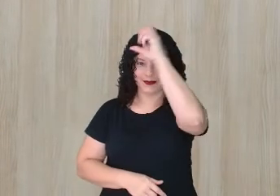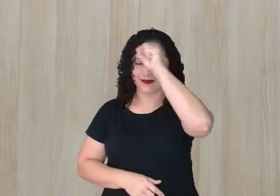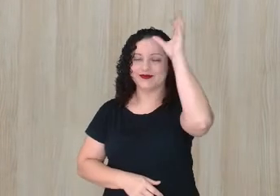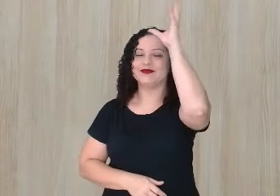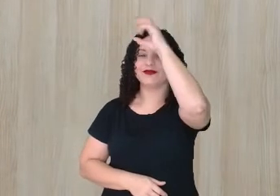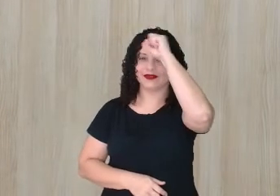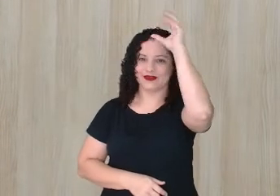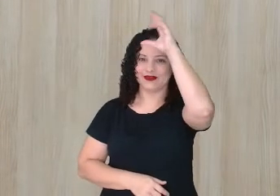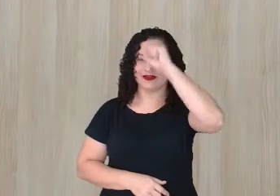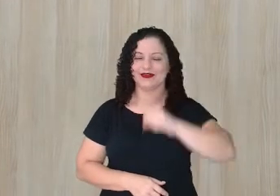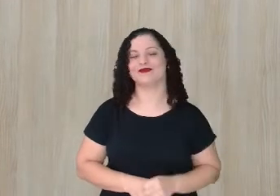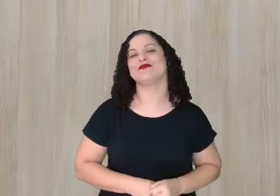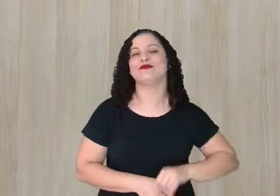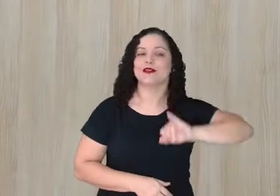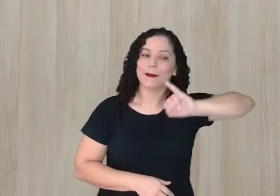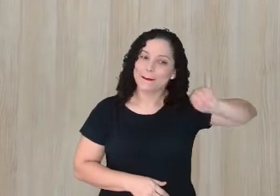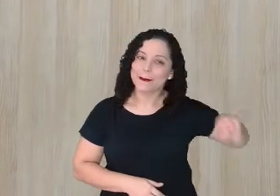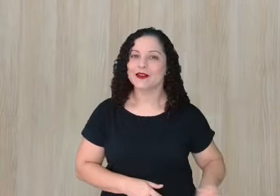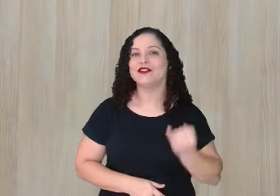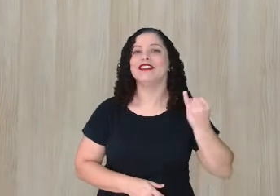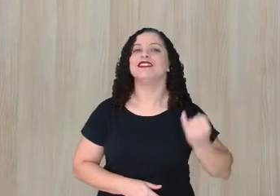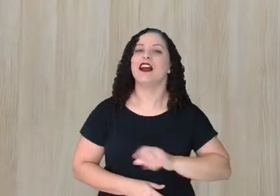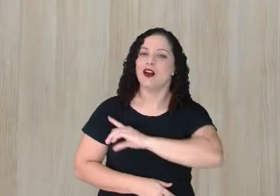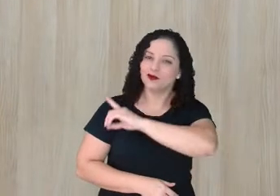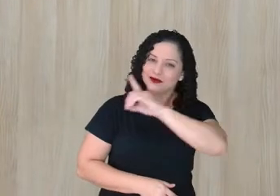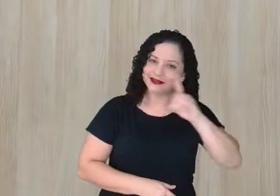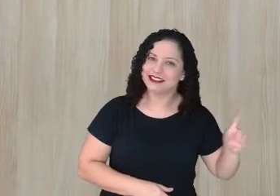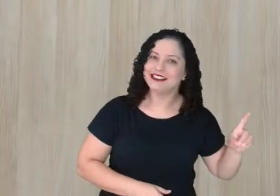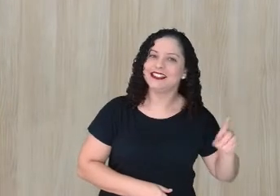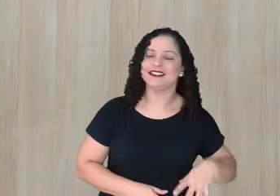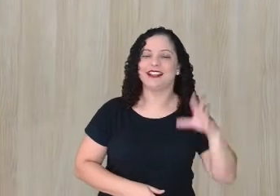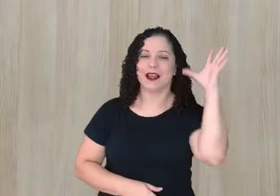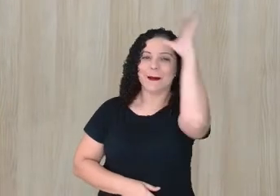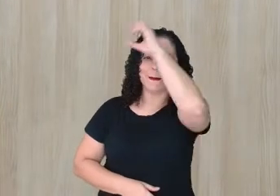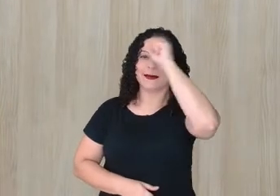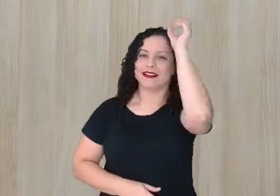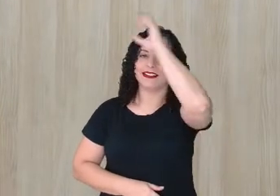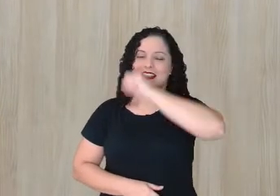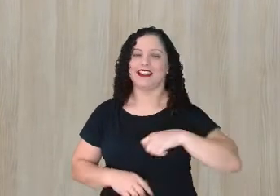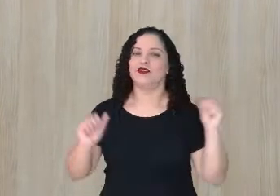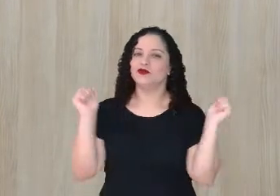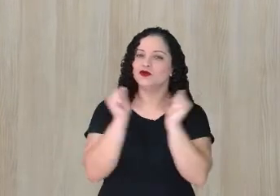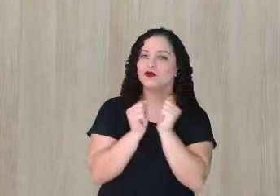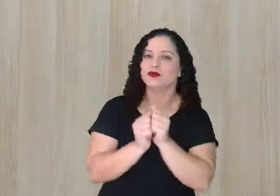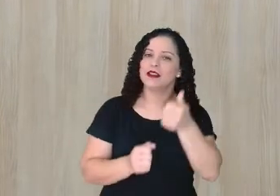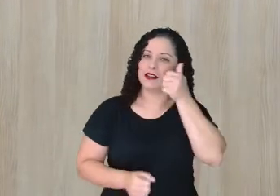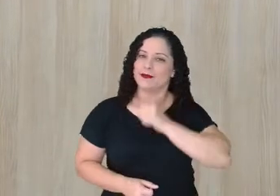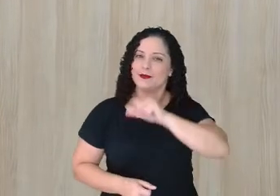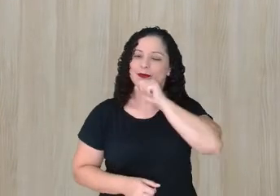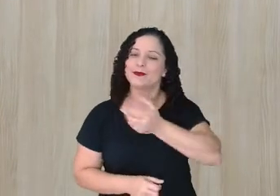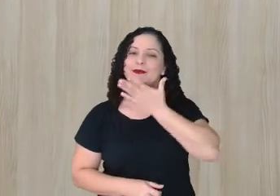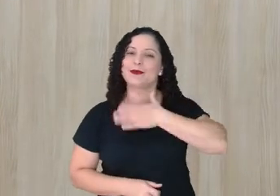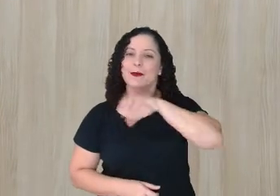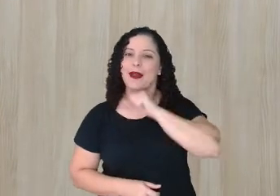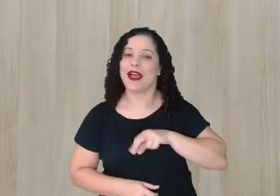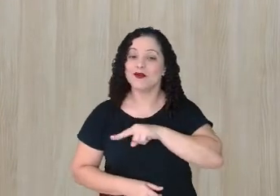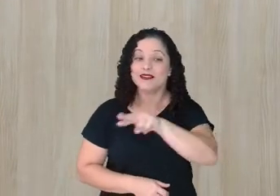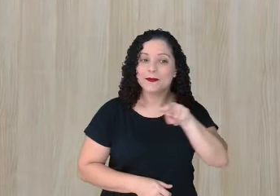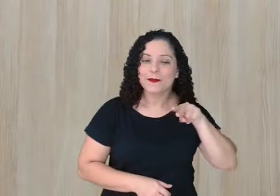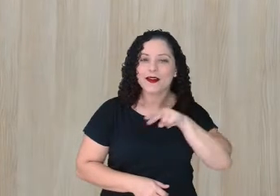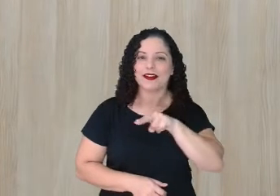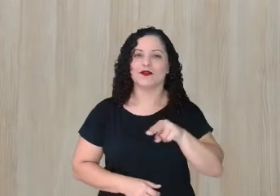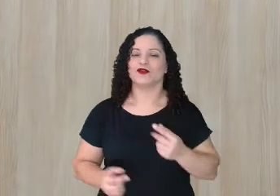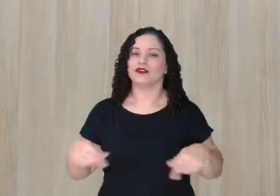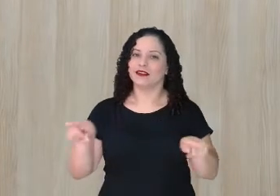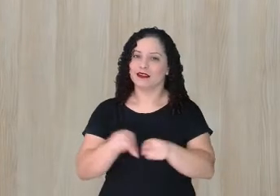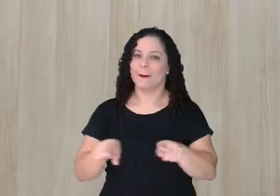Então aproveita cada momento do seu dia para aprender com os seus pais responsáveis, seus irmãos, mas